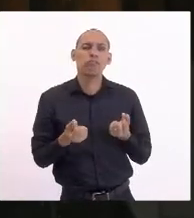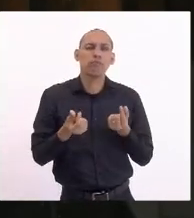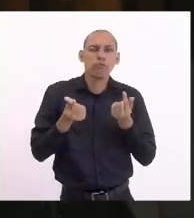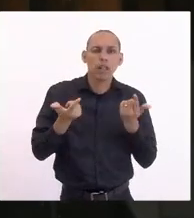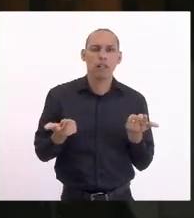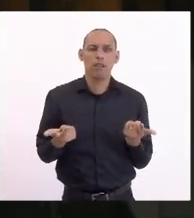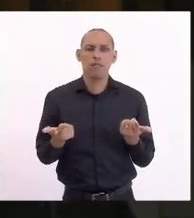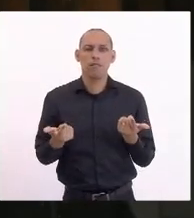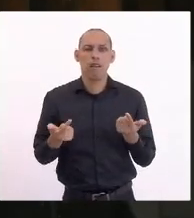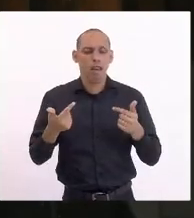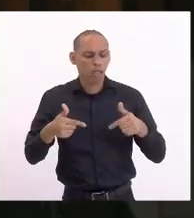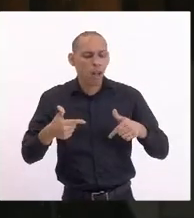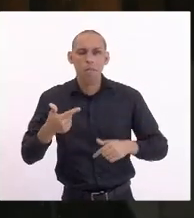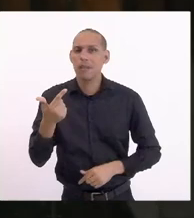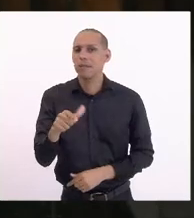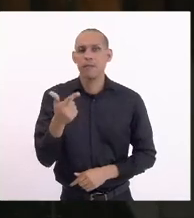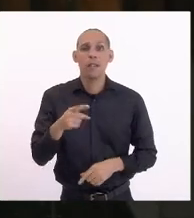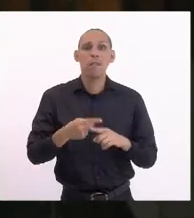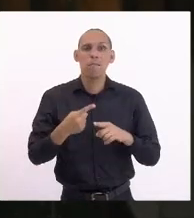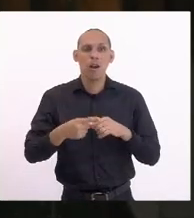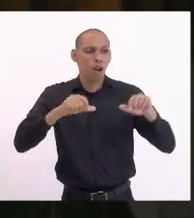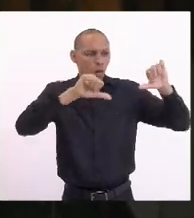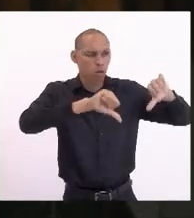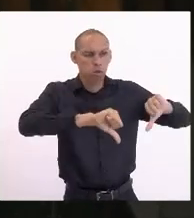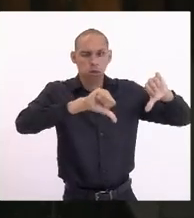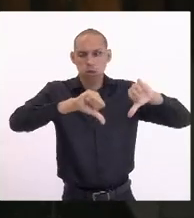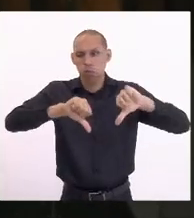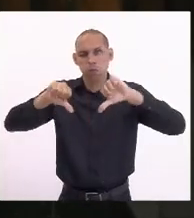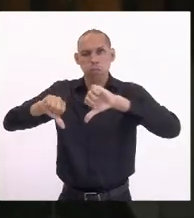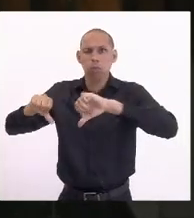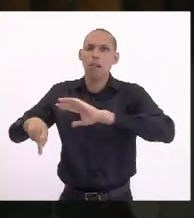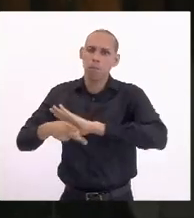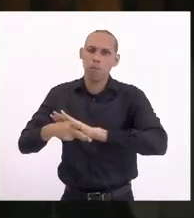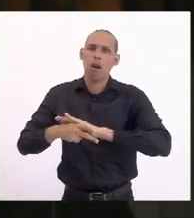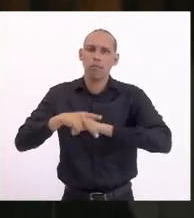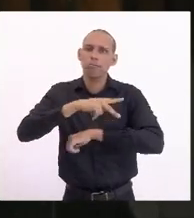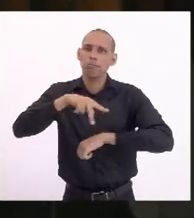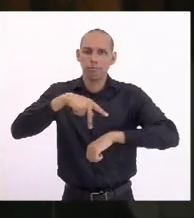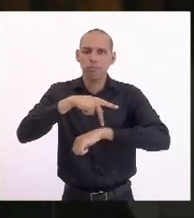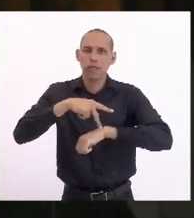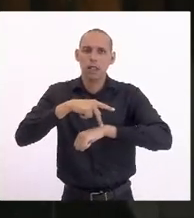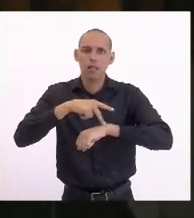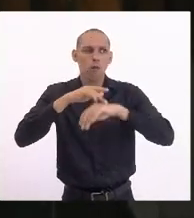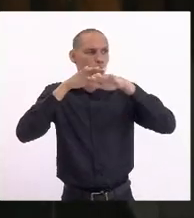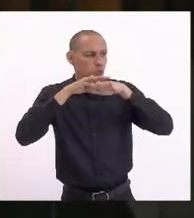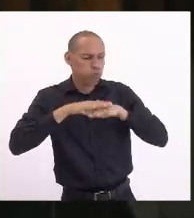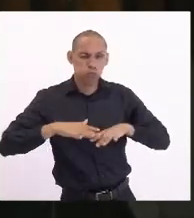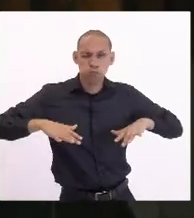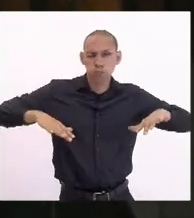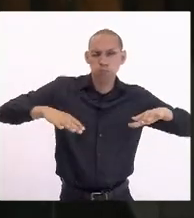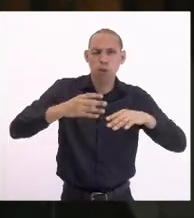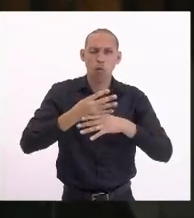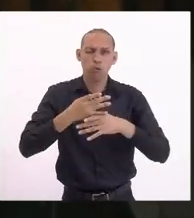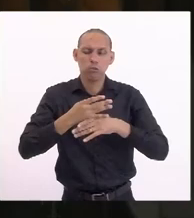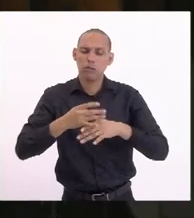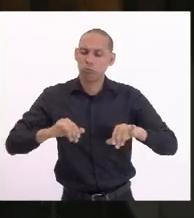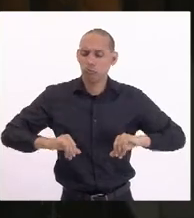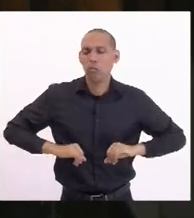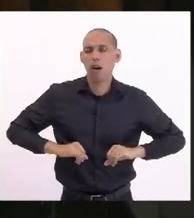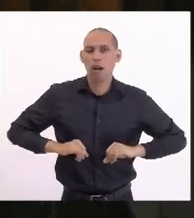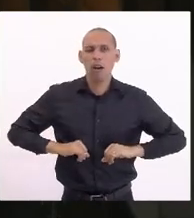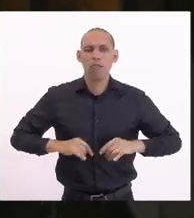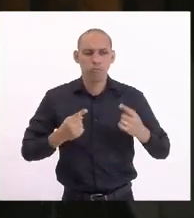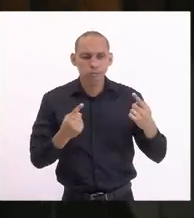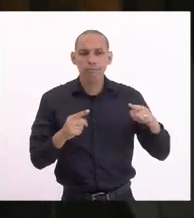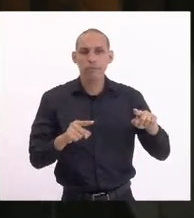ter mais emprego, que é a crise geral do nosso país, que afeta todos os municípios, não há